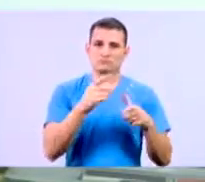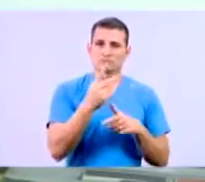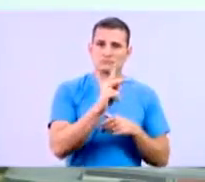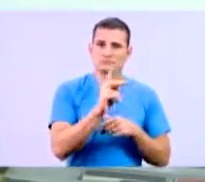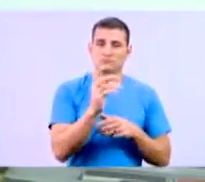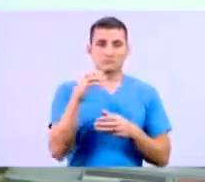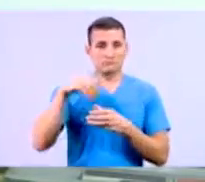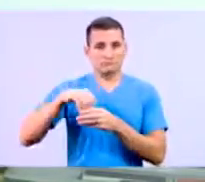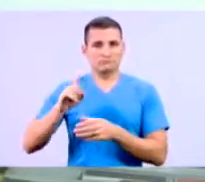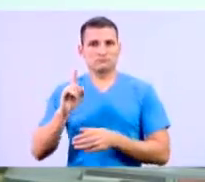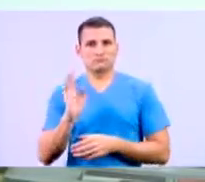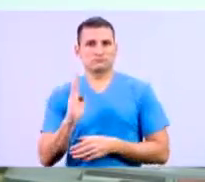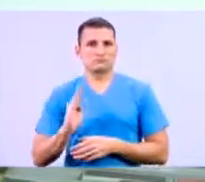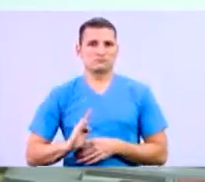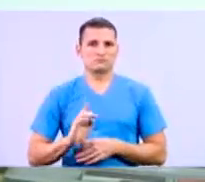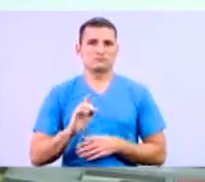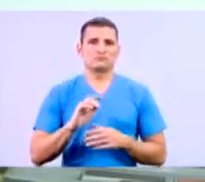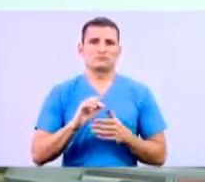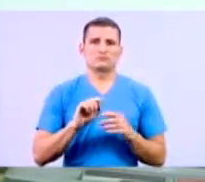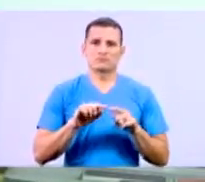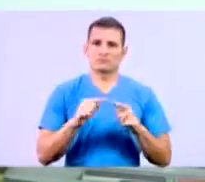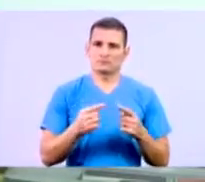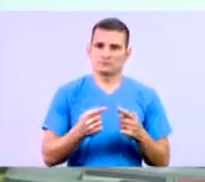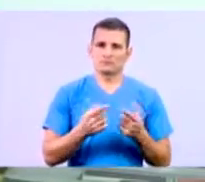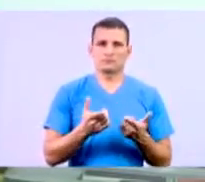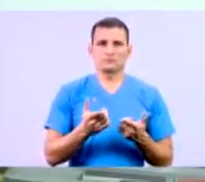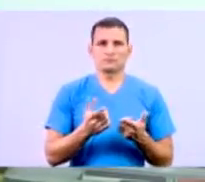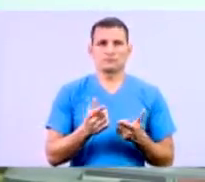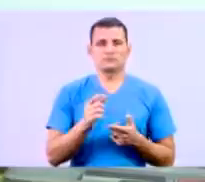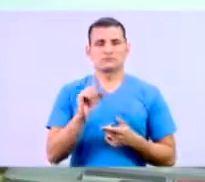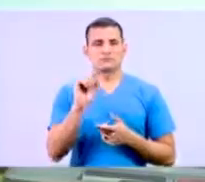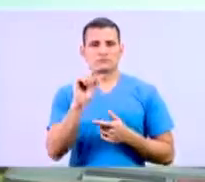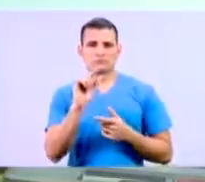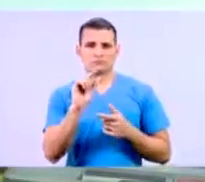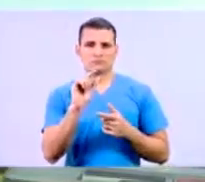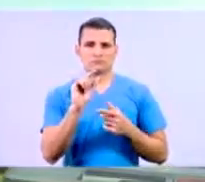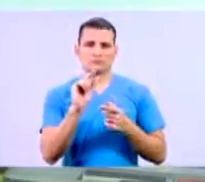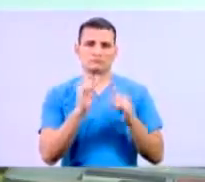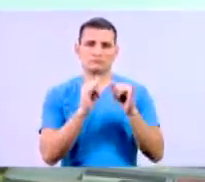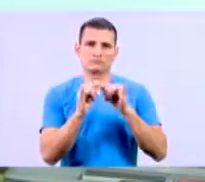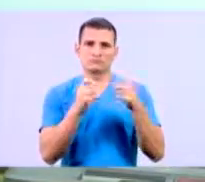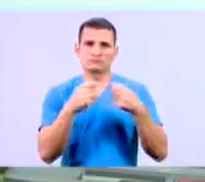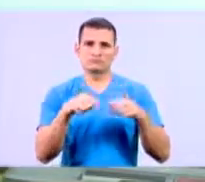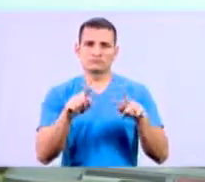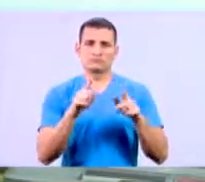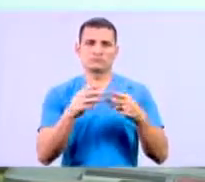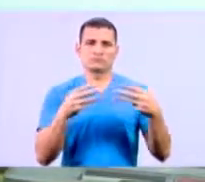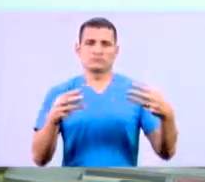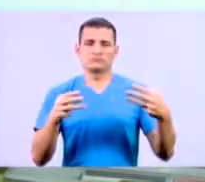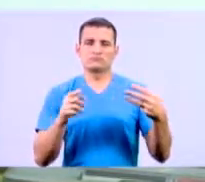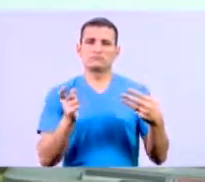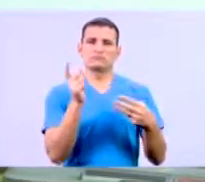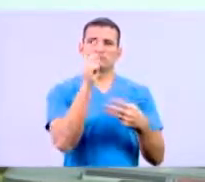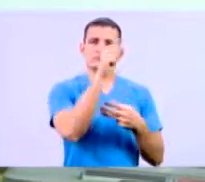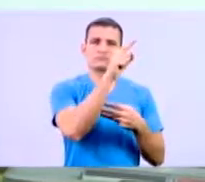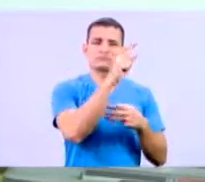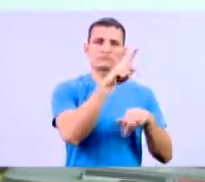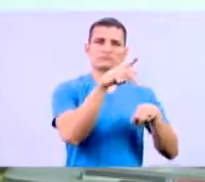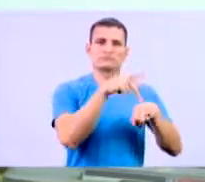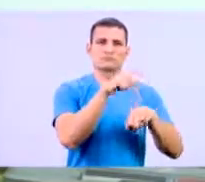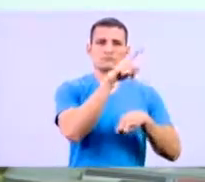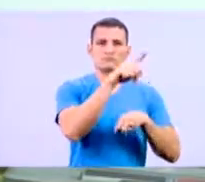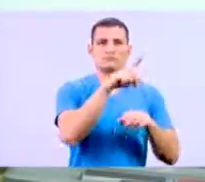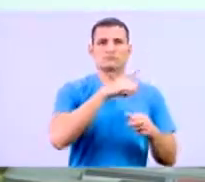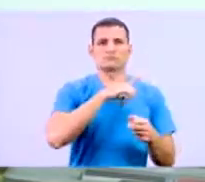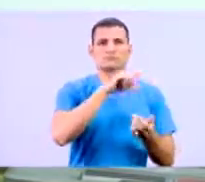dentro do Brasil, mas que parte da informação não precisa sair para uma rede lá no país que ele tem sede, mas